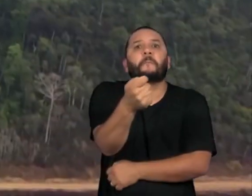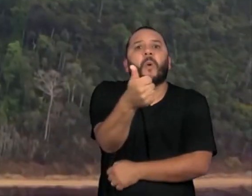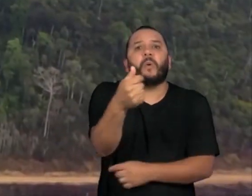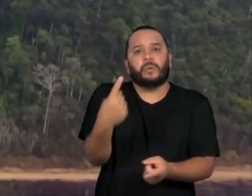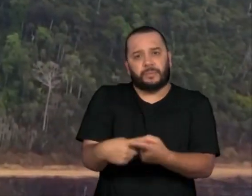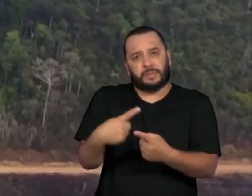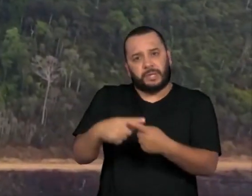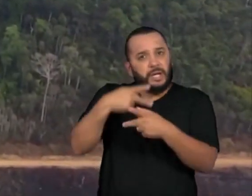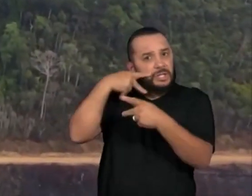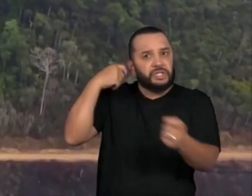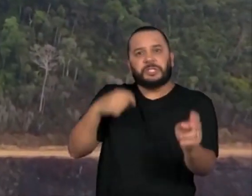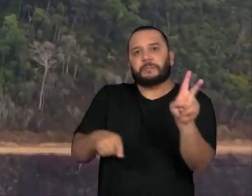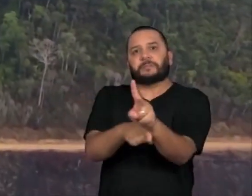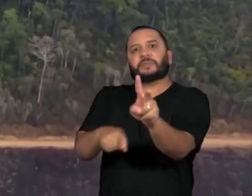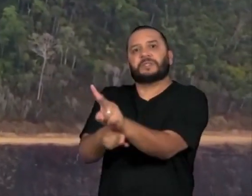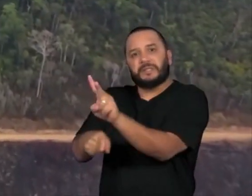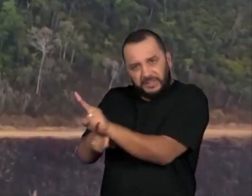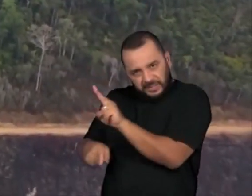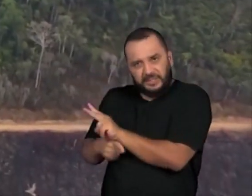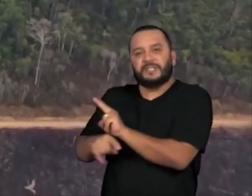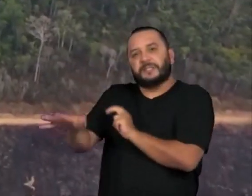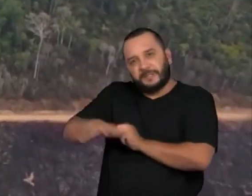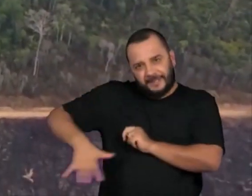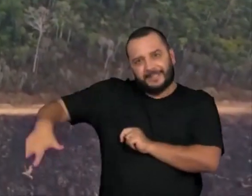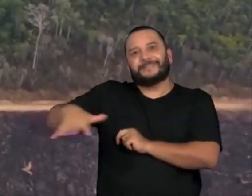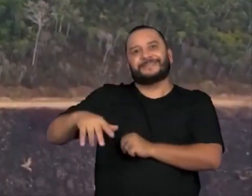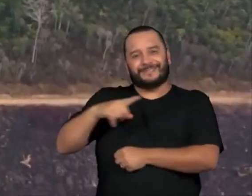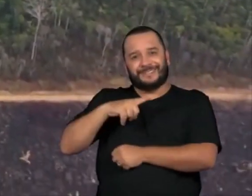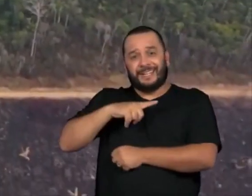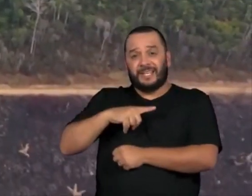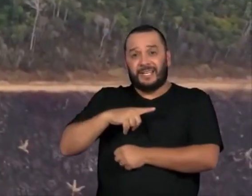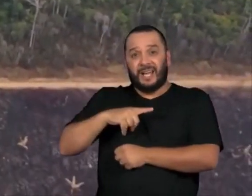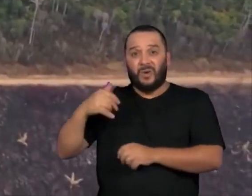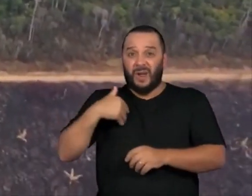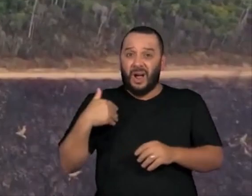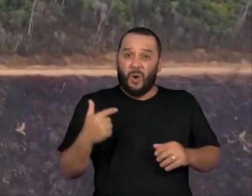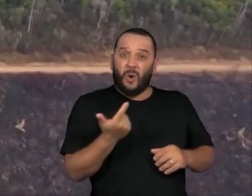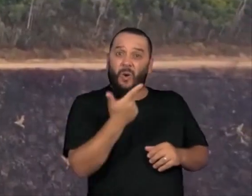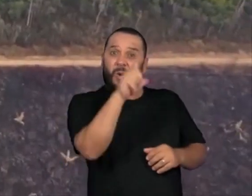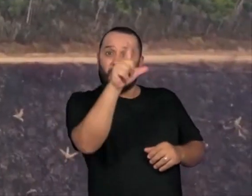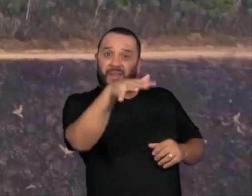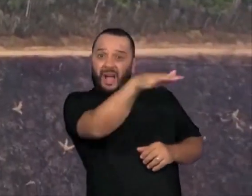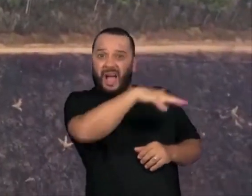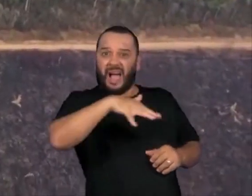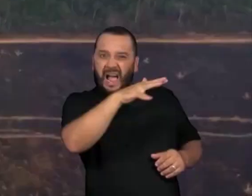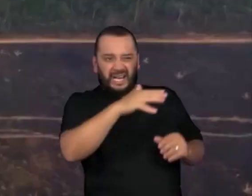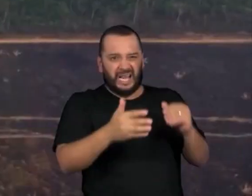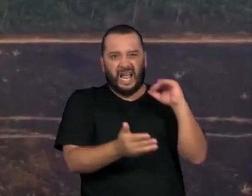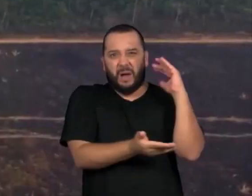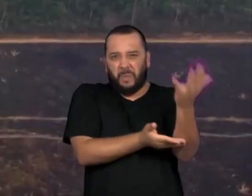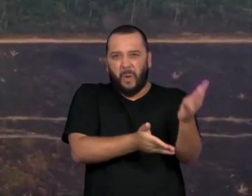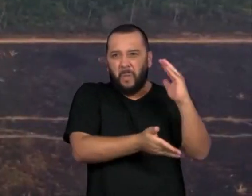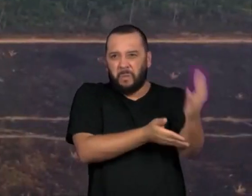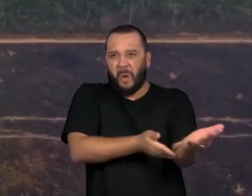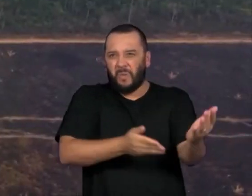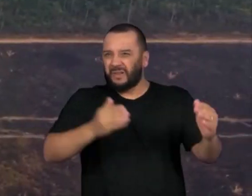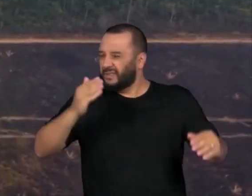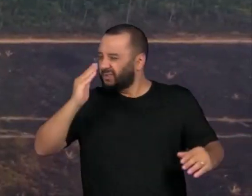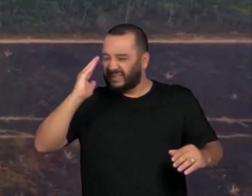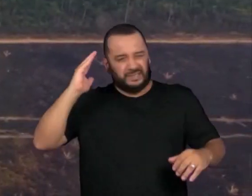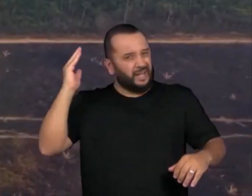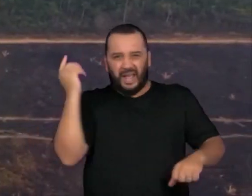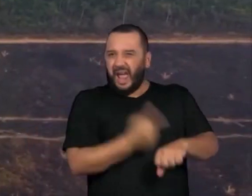Mas fora delas, a destruição segue batendo recordes. Dados do DETER, Sistema de Alerta